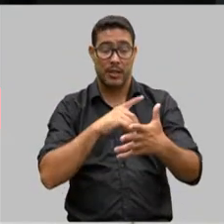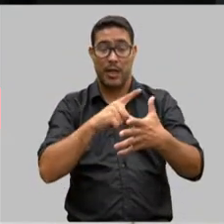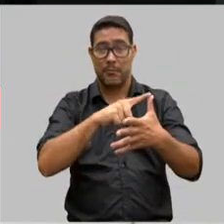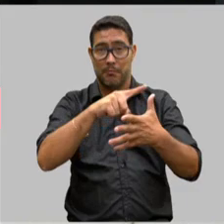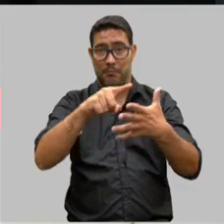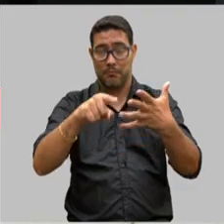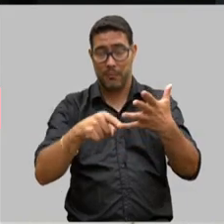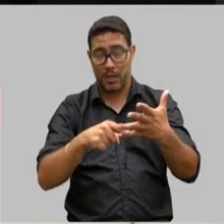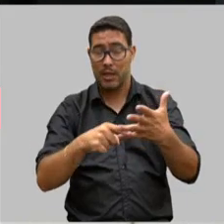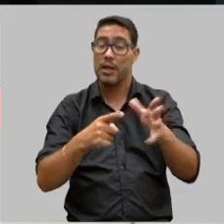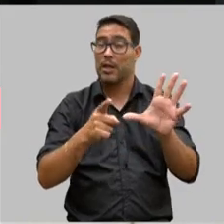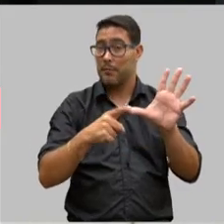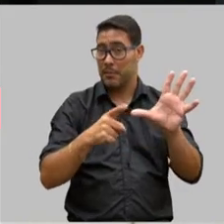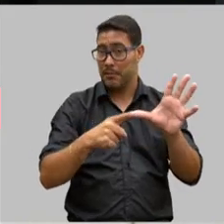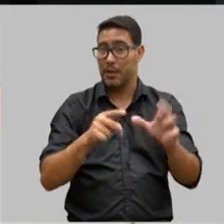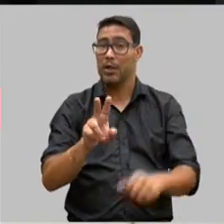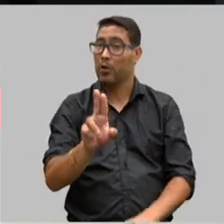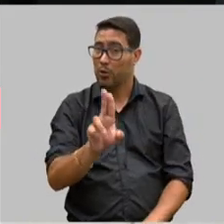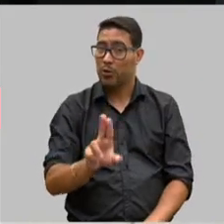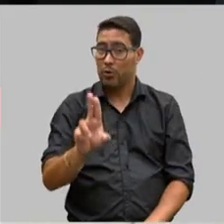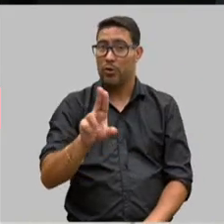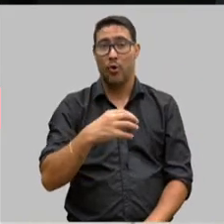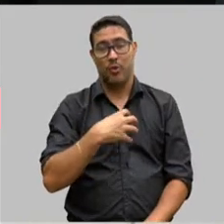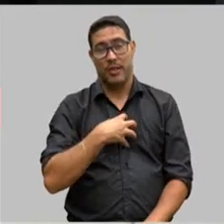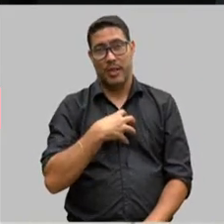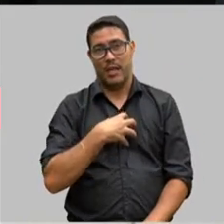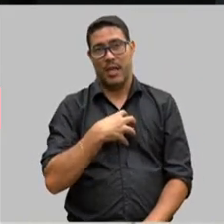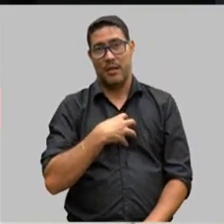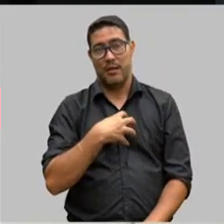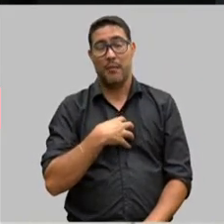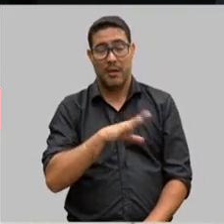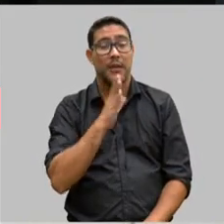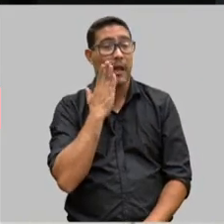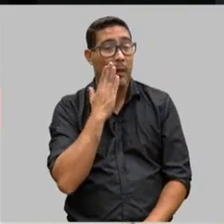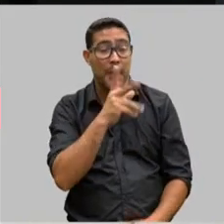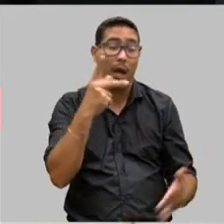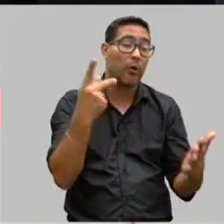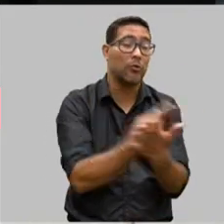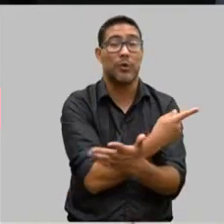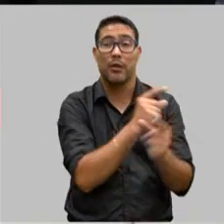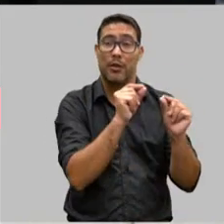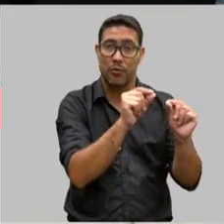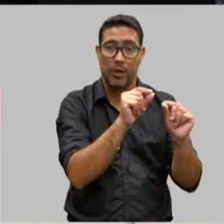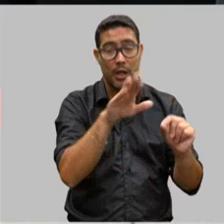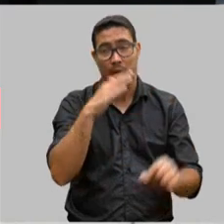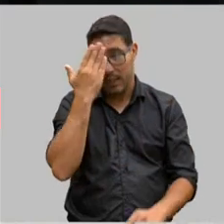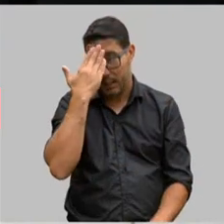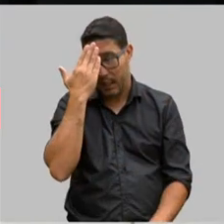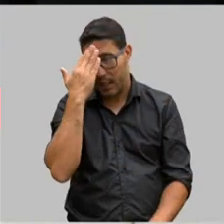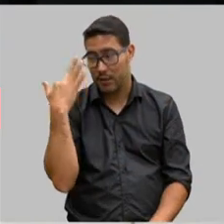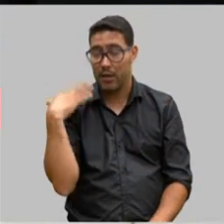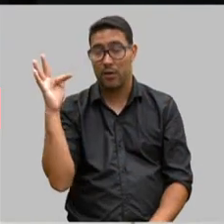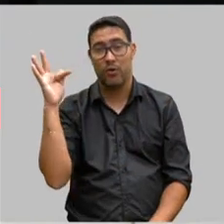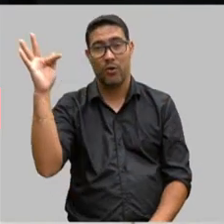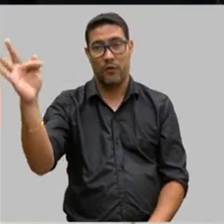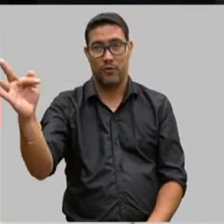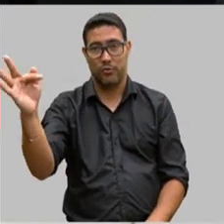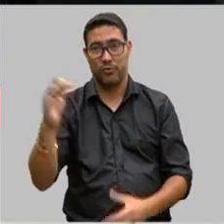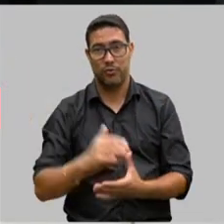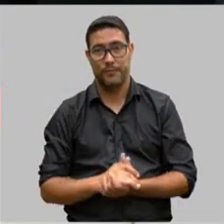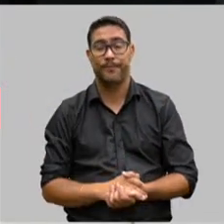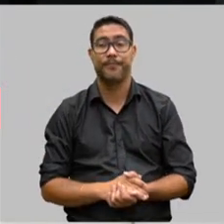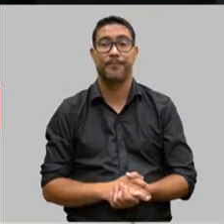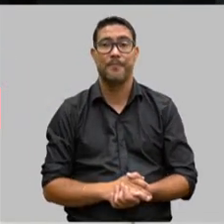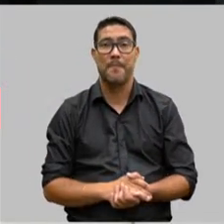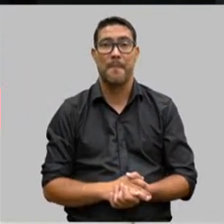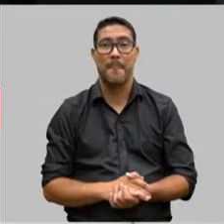ciência para conhecer o que já ocorreu e entender o futuro. A gente pode projetar o futuro